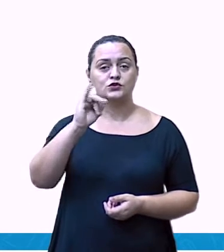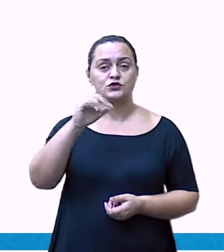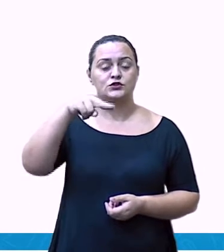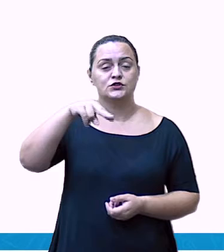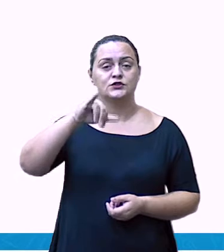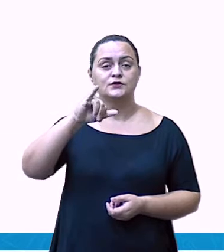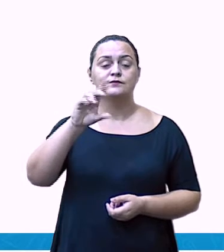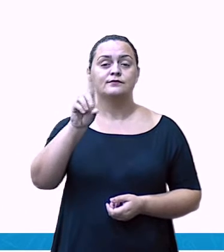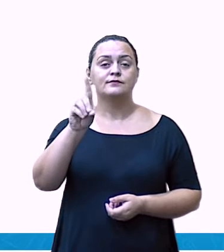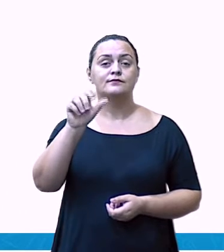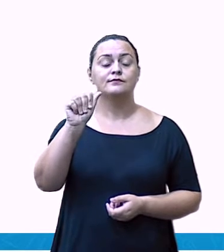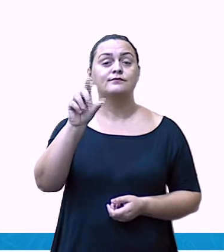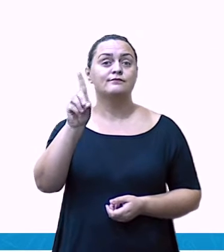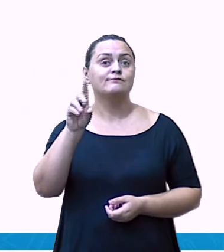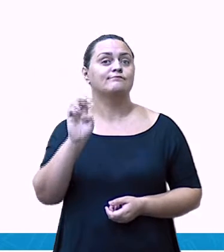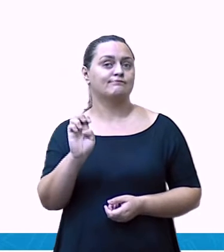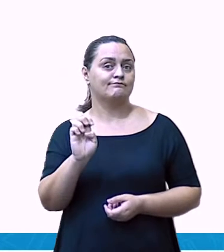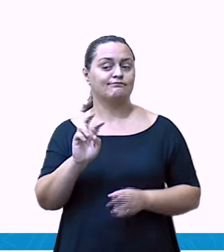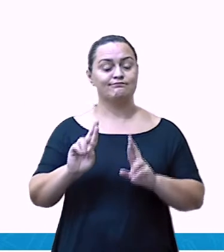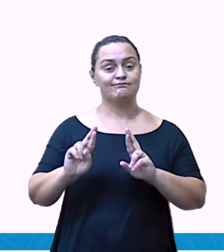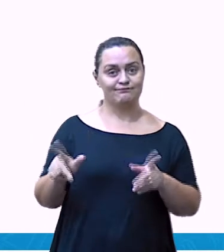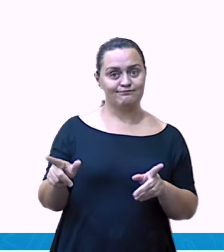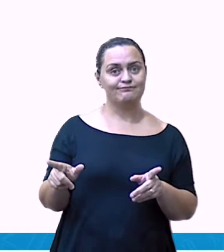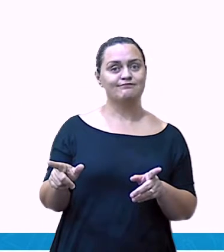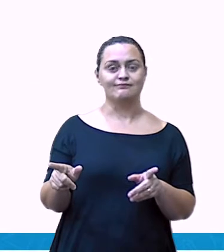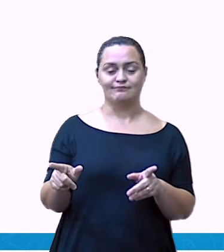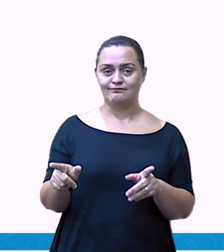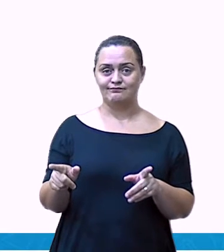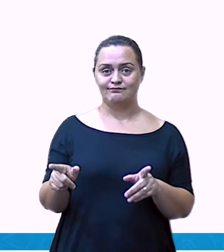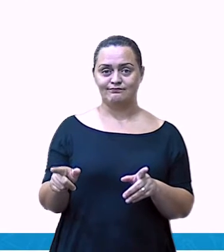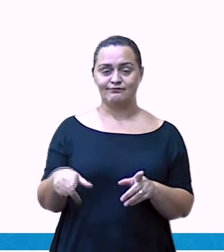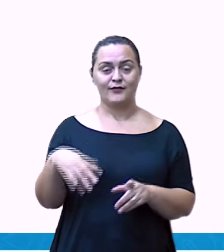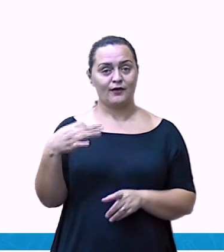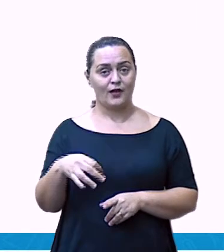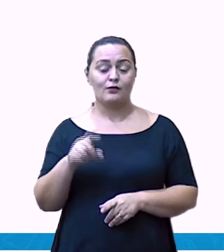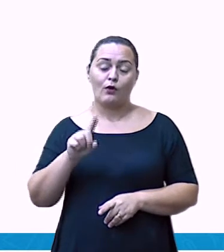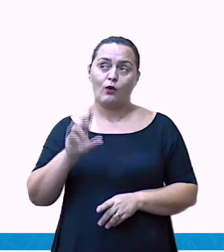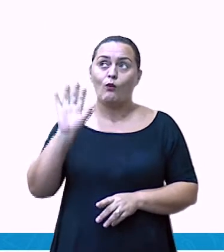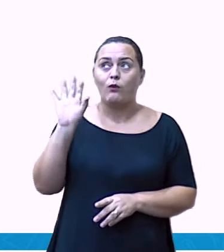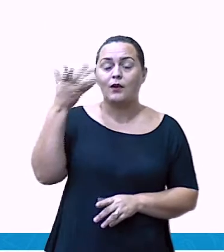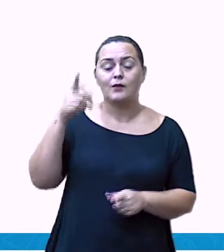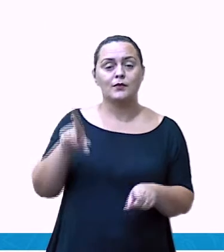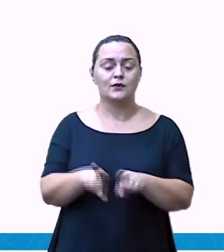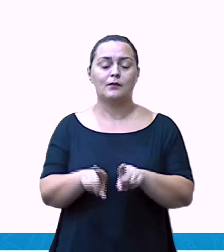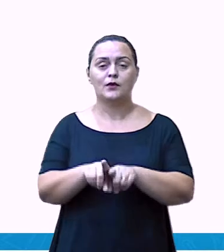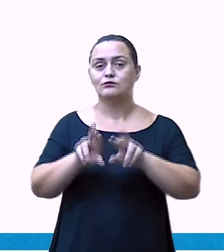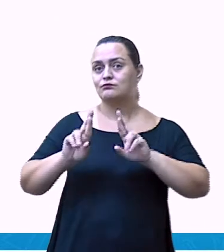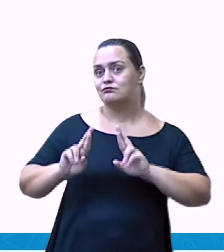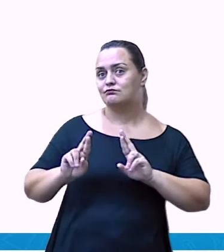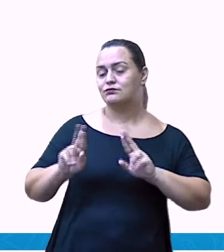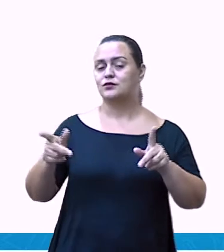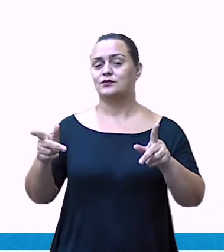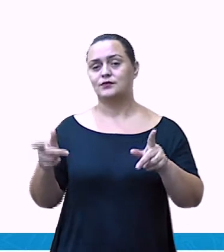que viajar muito para chegar aqui. E no litoral, não. Saio do